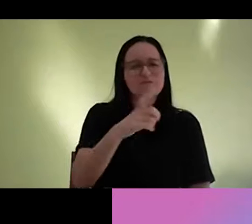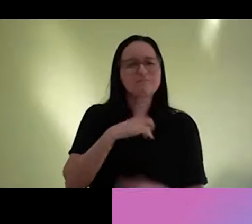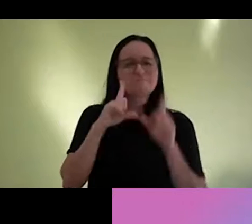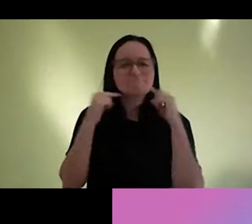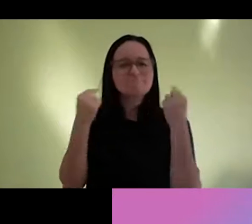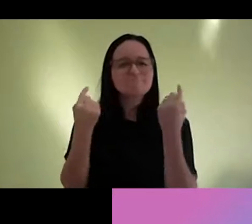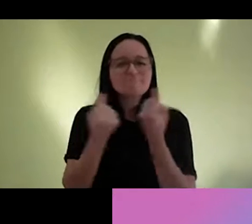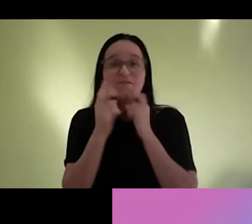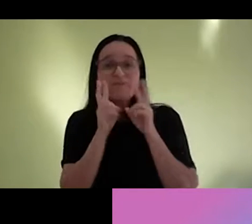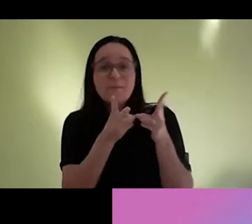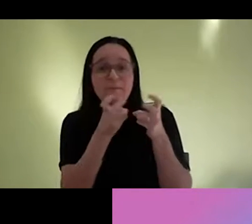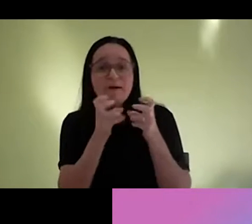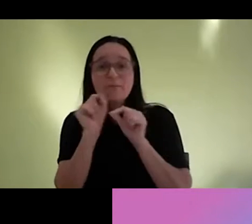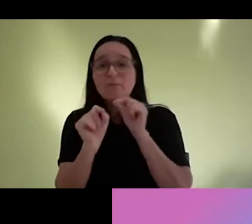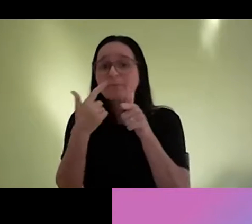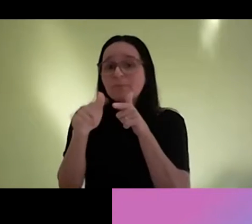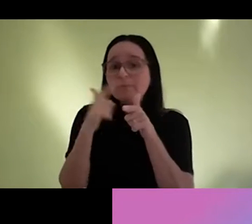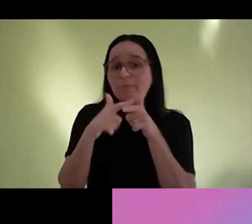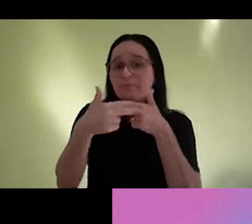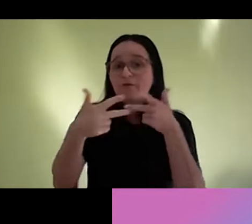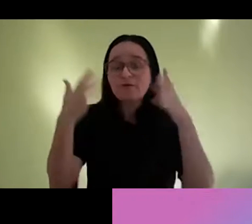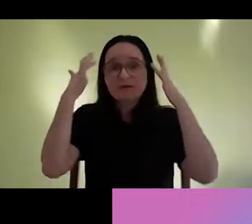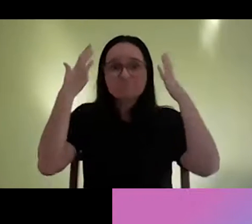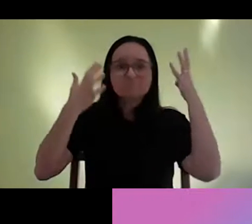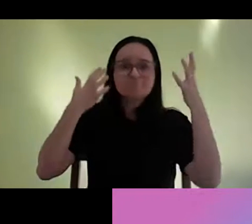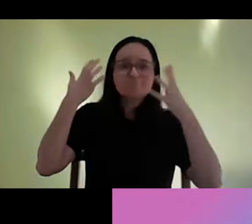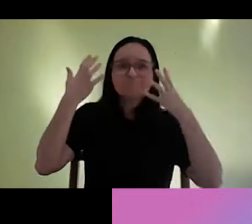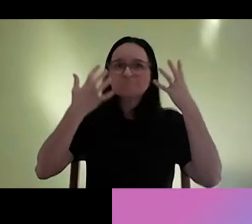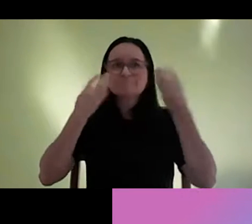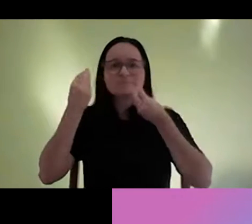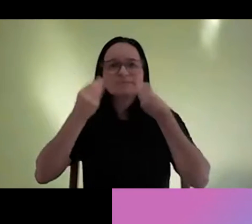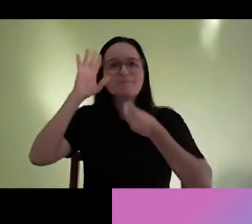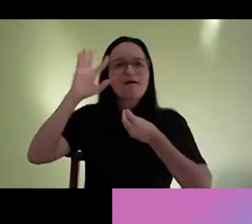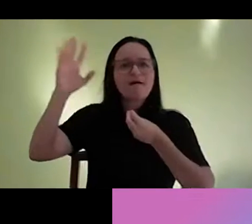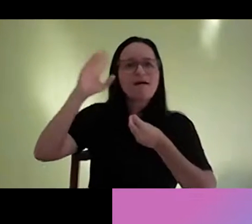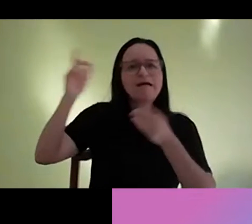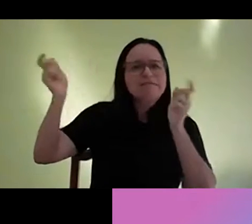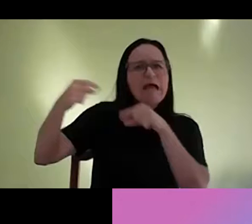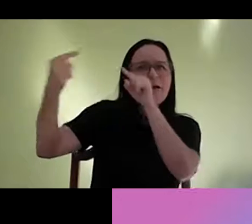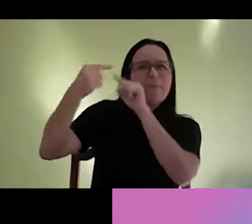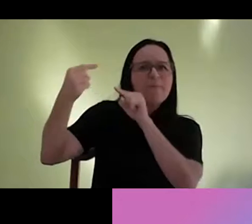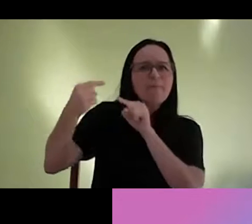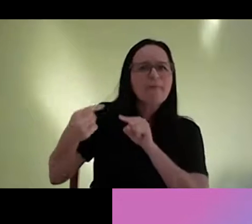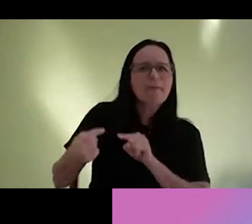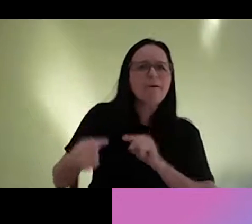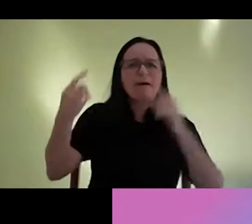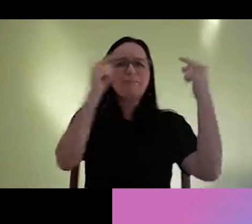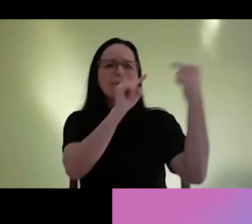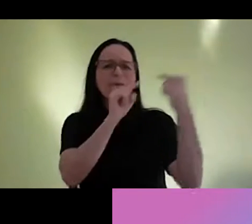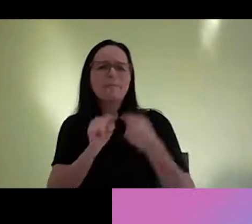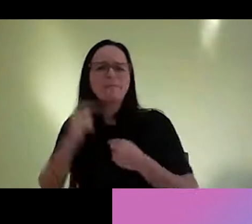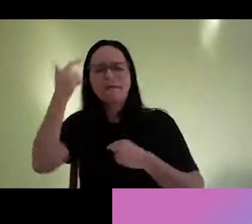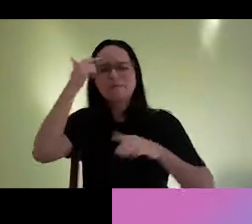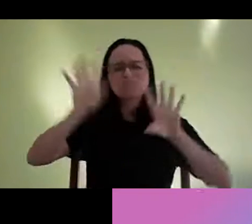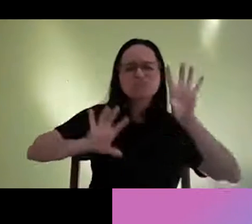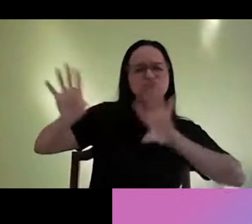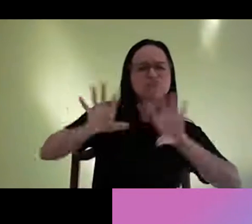problema do cliente a minha cabeça começa a virar que eu falo meu Deus mas a gente poderia colocar aqui a gente poderia colocar um assistente aqui a gente poderia fazer